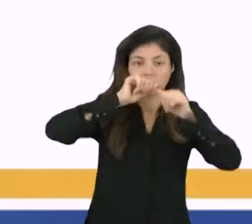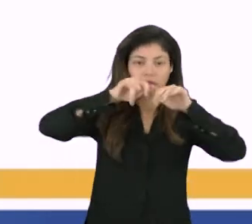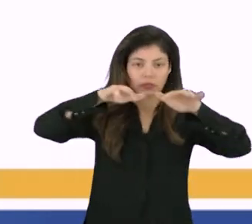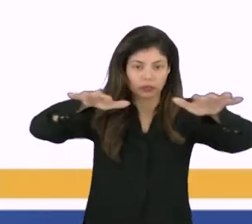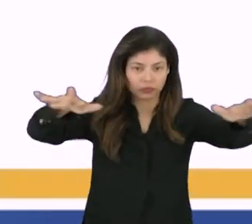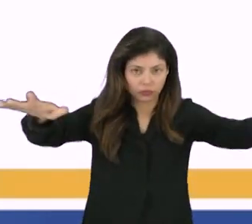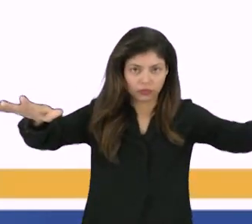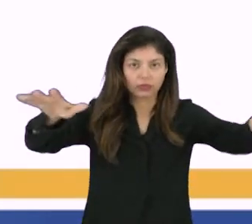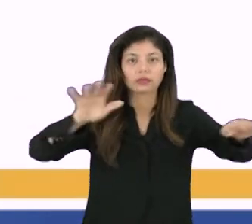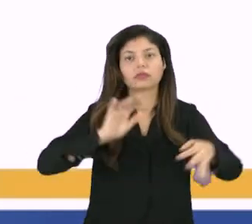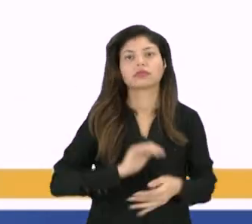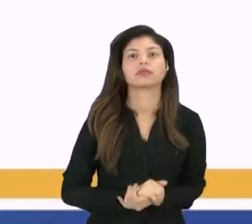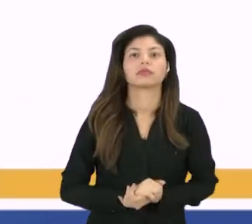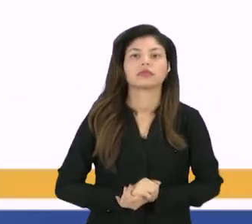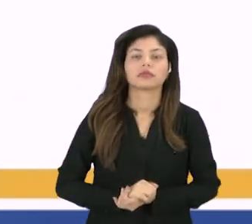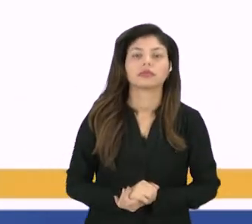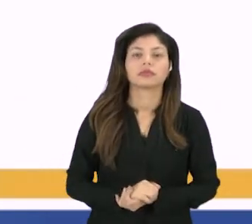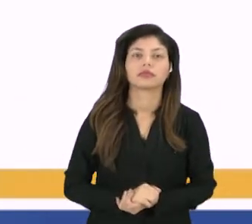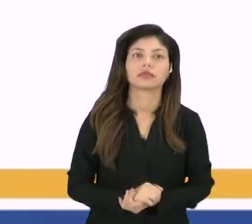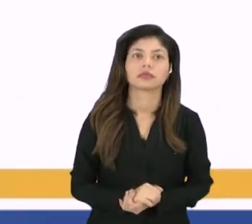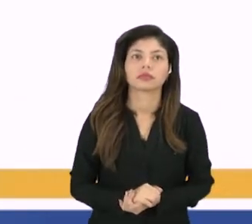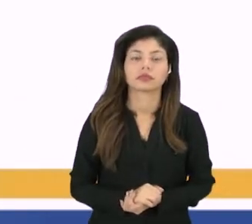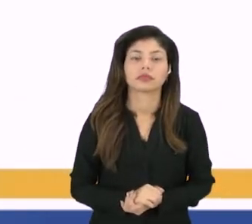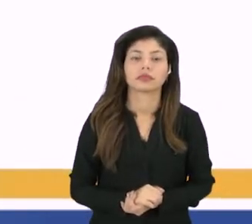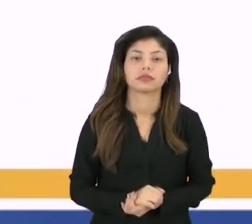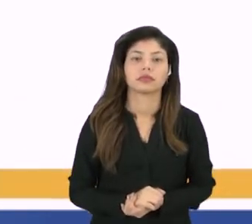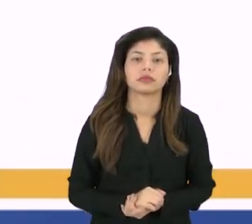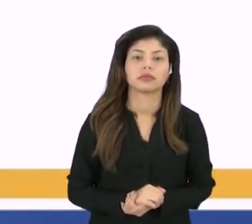sempre propagam-se em todas as direções, tá?